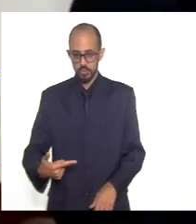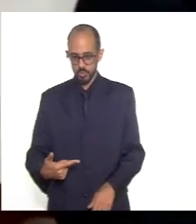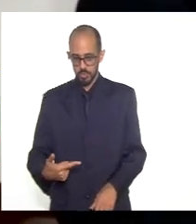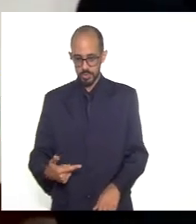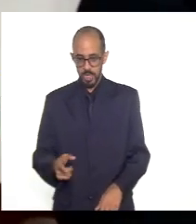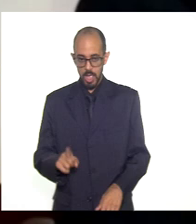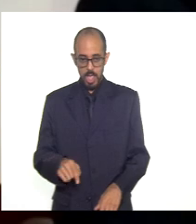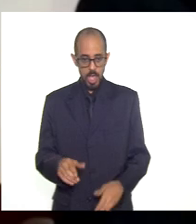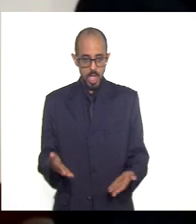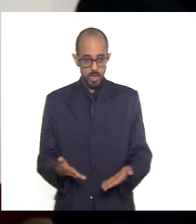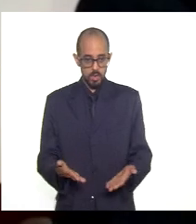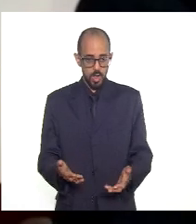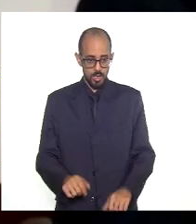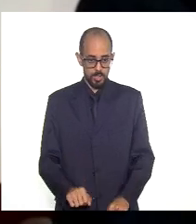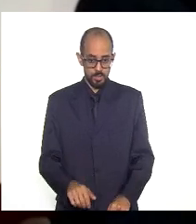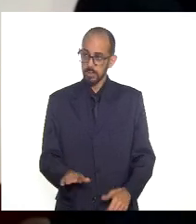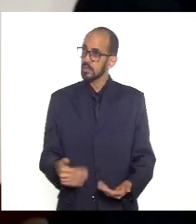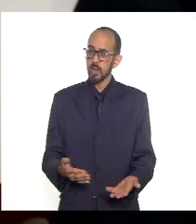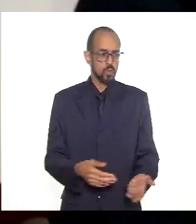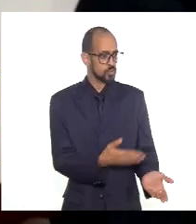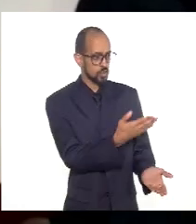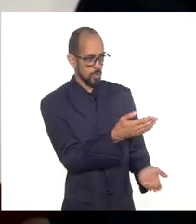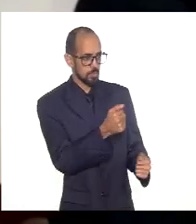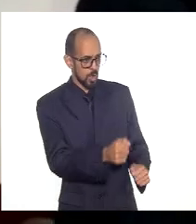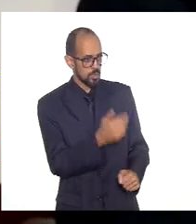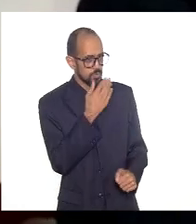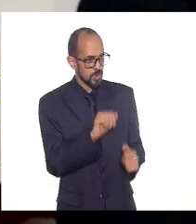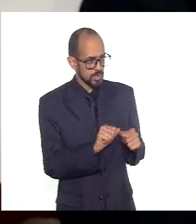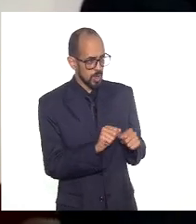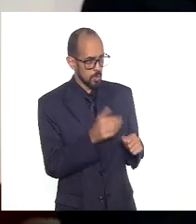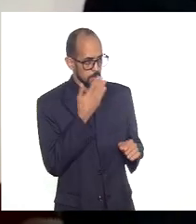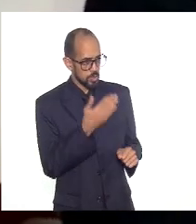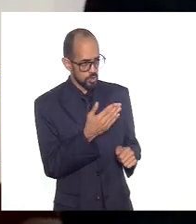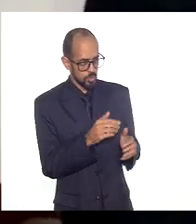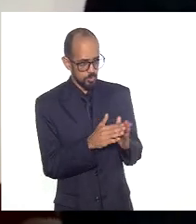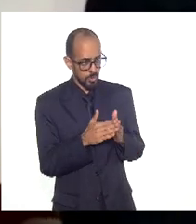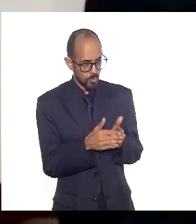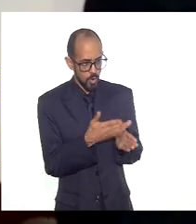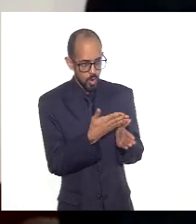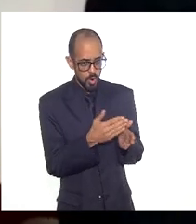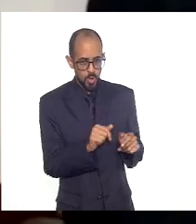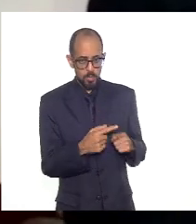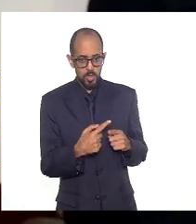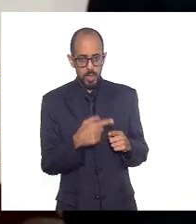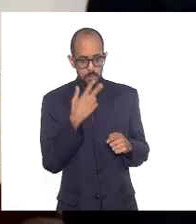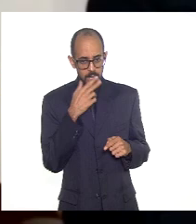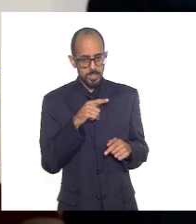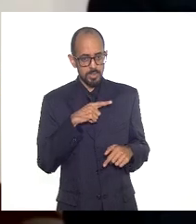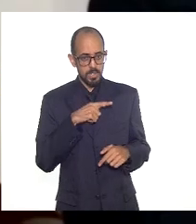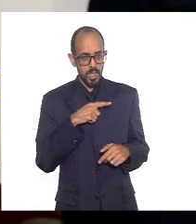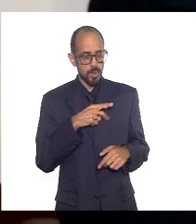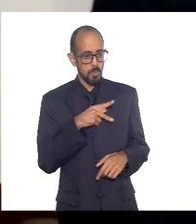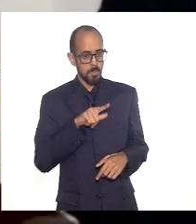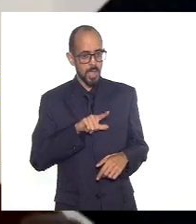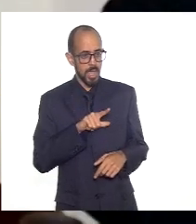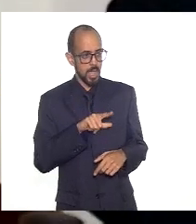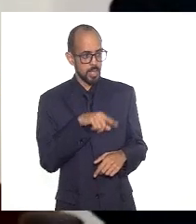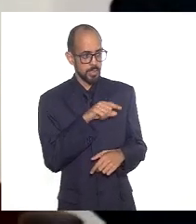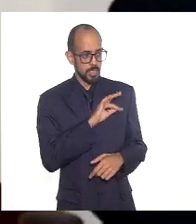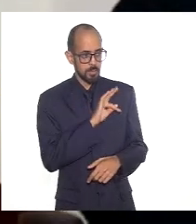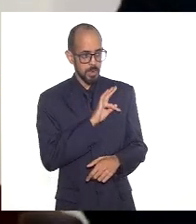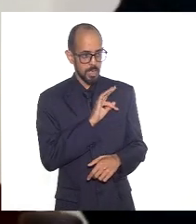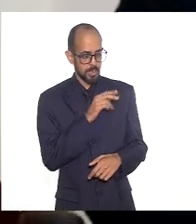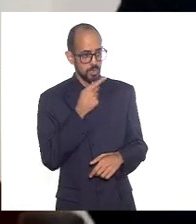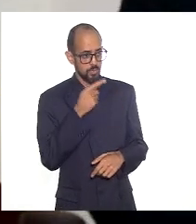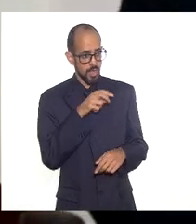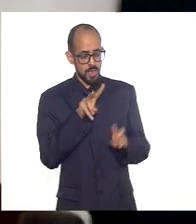pedido para onde serão alocados. Inclusive, há um projeto de lei, salvo engano, da deputada Marta, que versa sobre